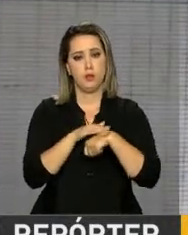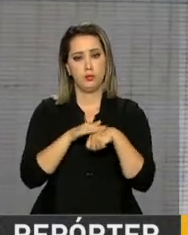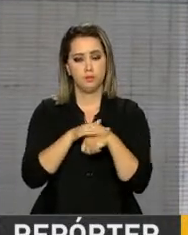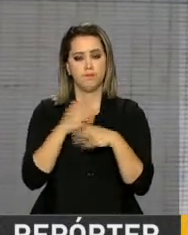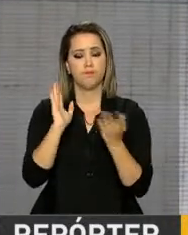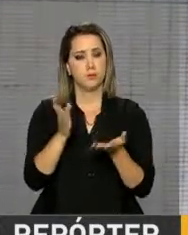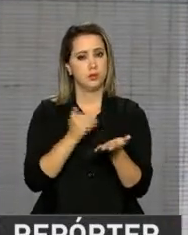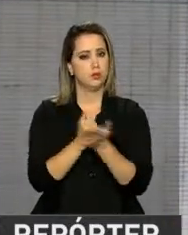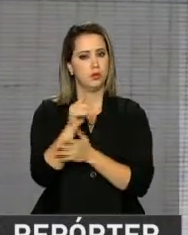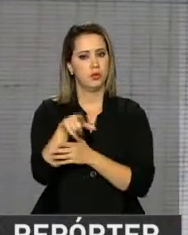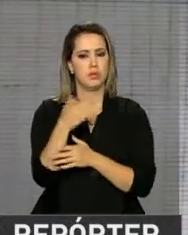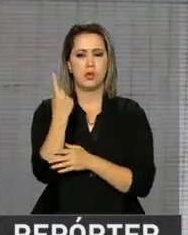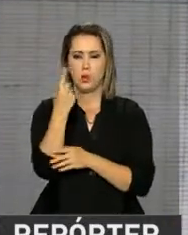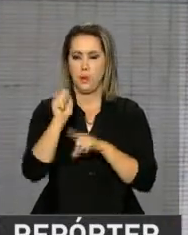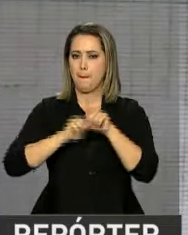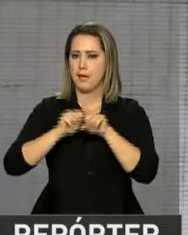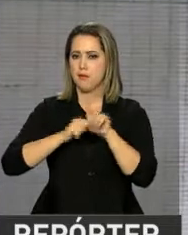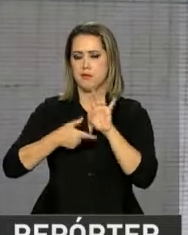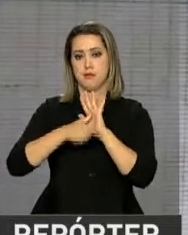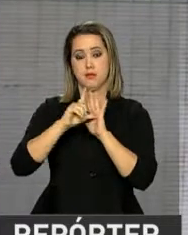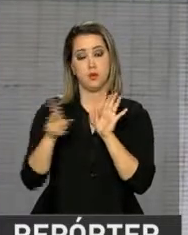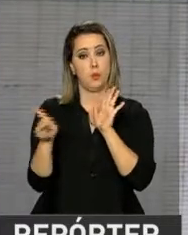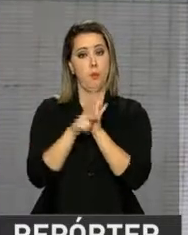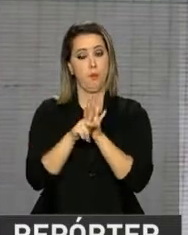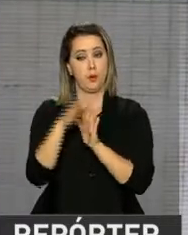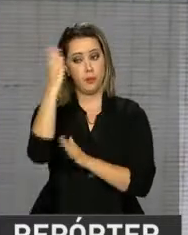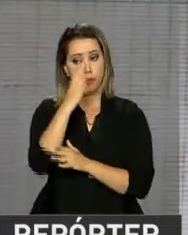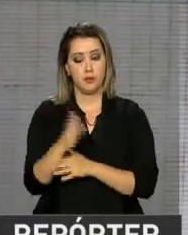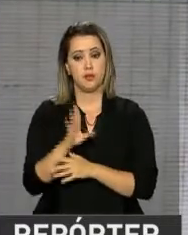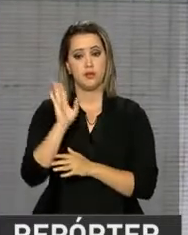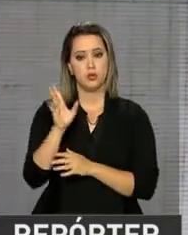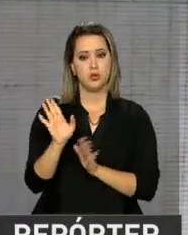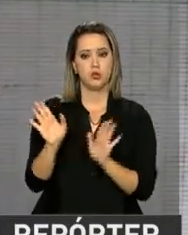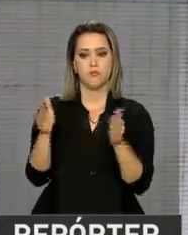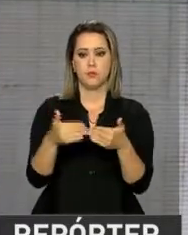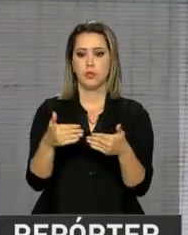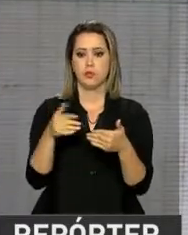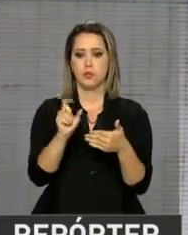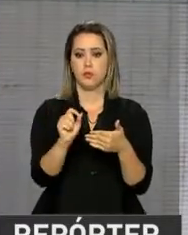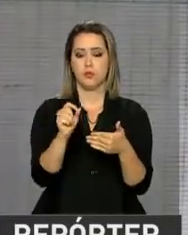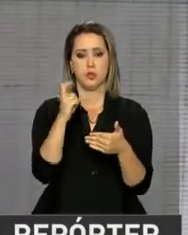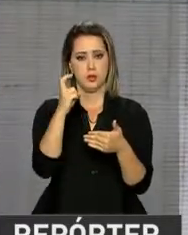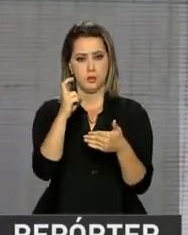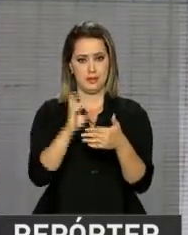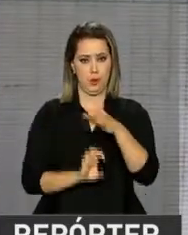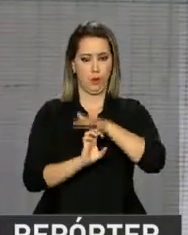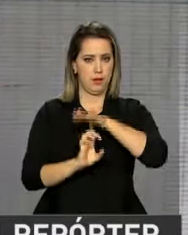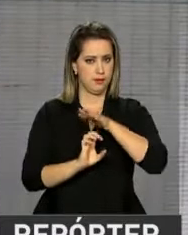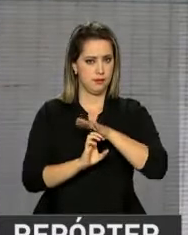unidos começaram há cerca de um mês e que o próprio governo brasileiro havia suspendido cinco frigoríficos para